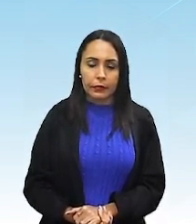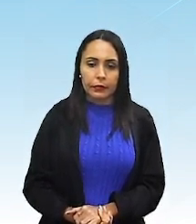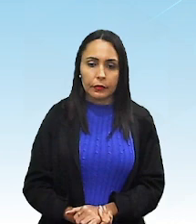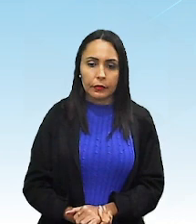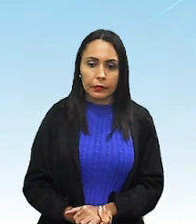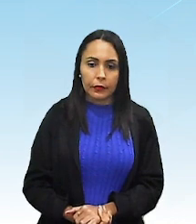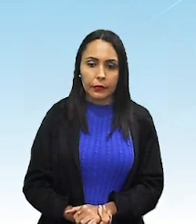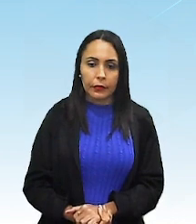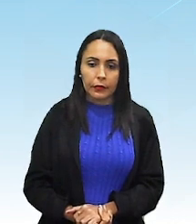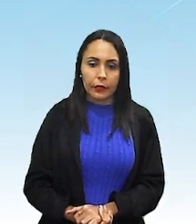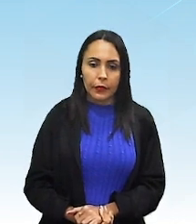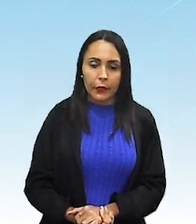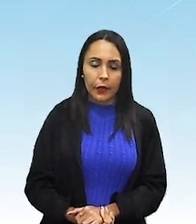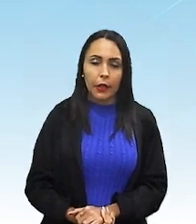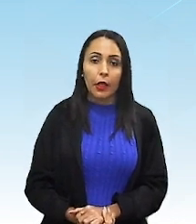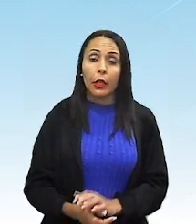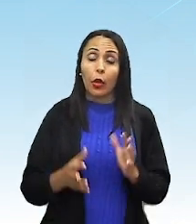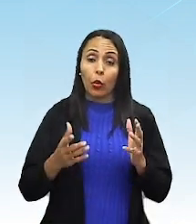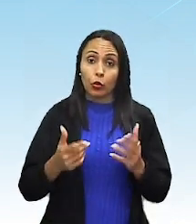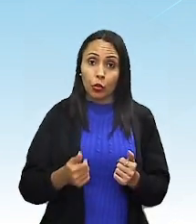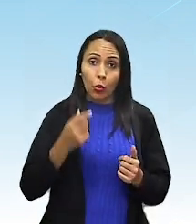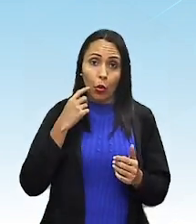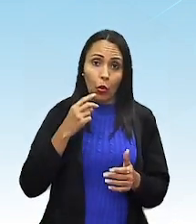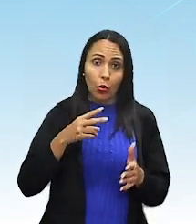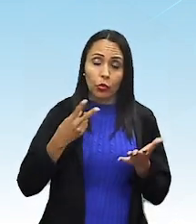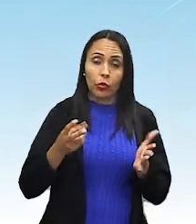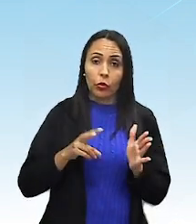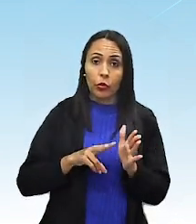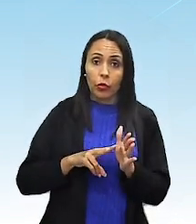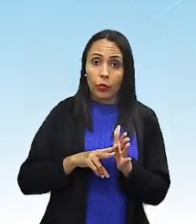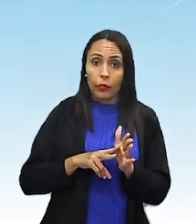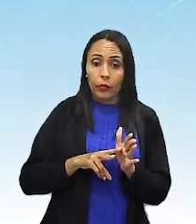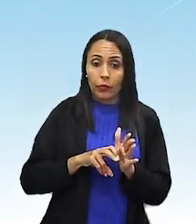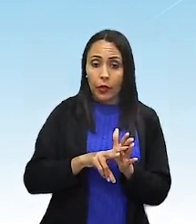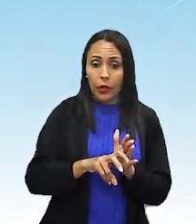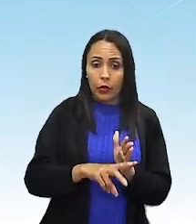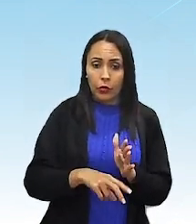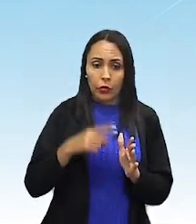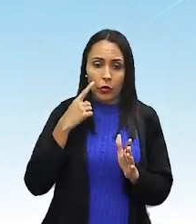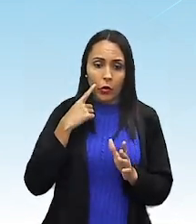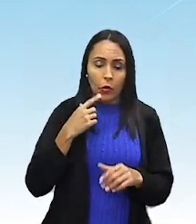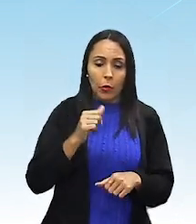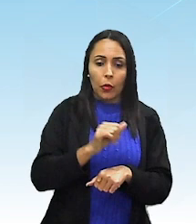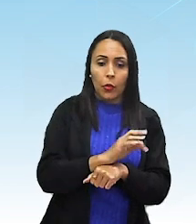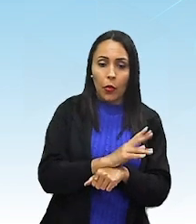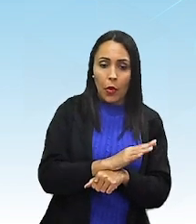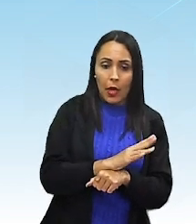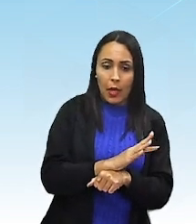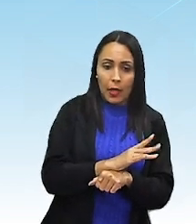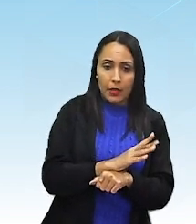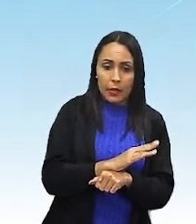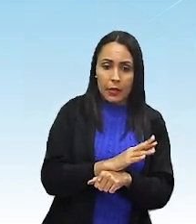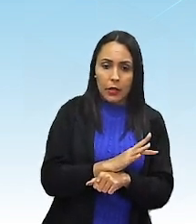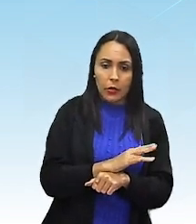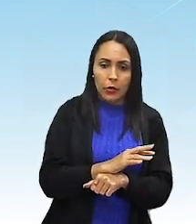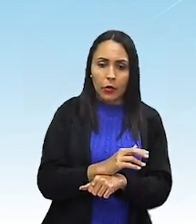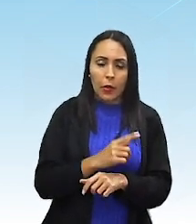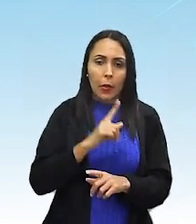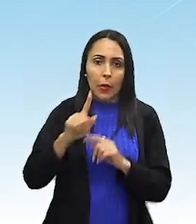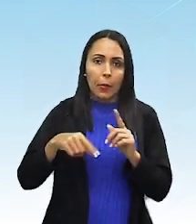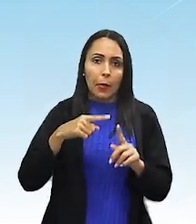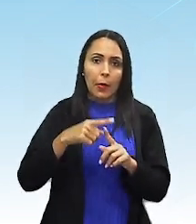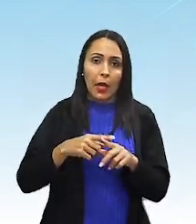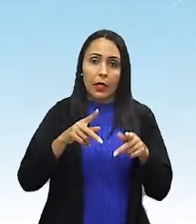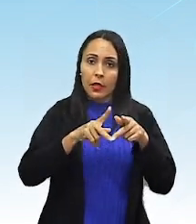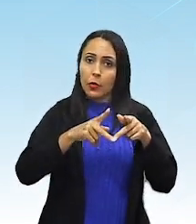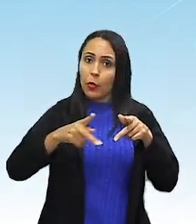Todo vírus vai ser formado por um ácido nucleico mais proteínas. Agora, olha, que fique bem claro, tá?